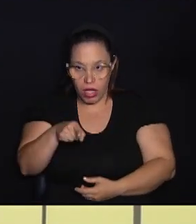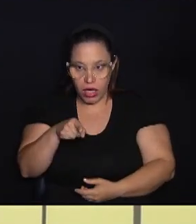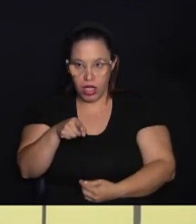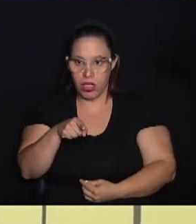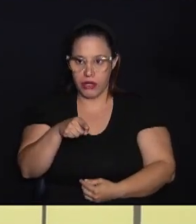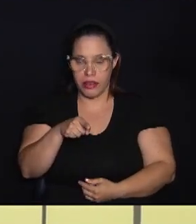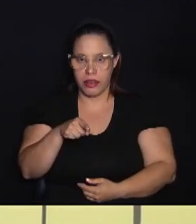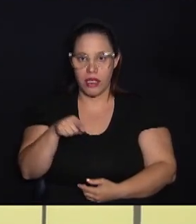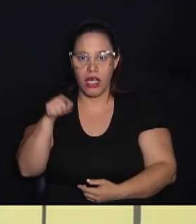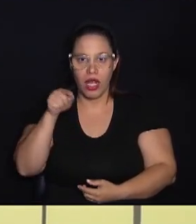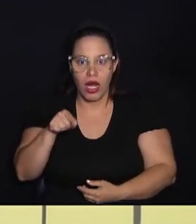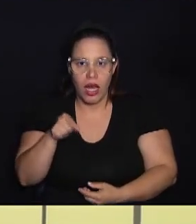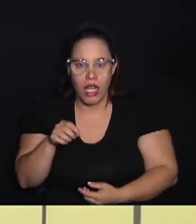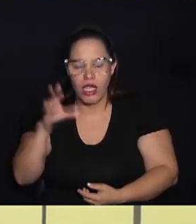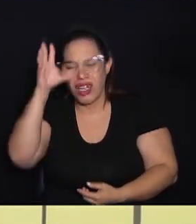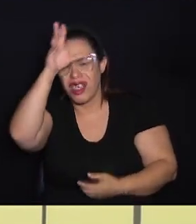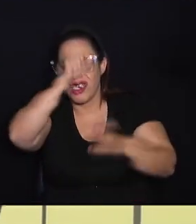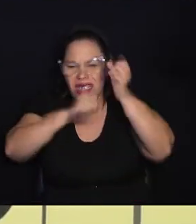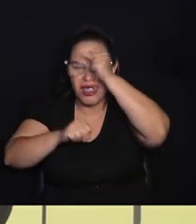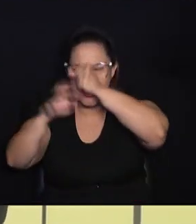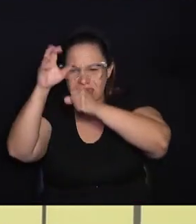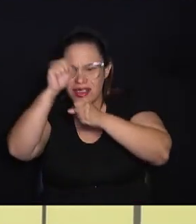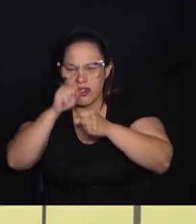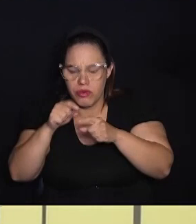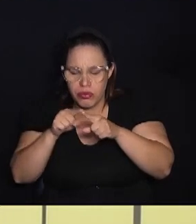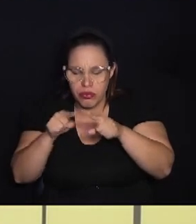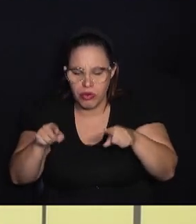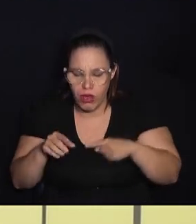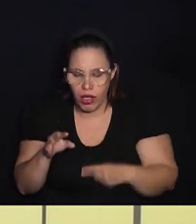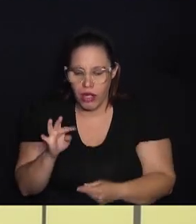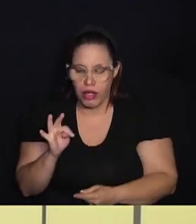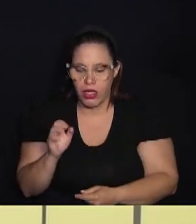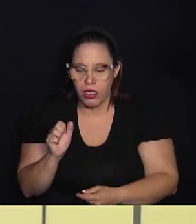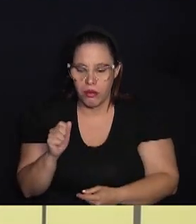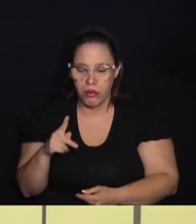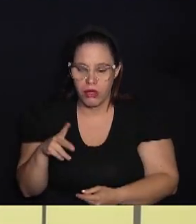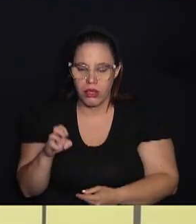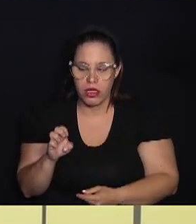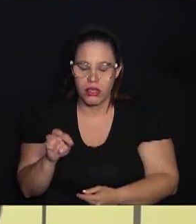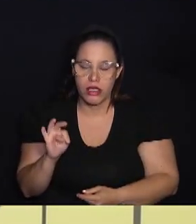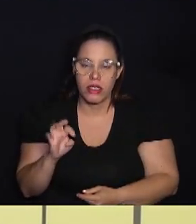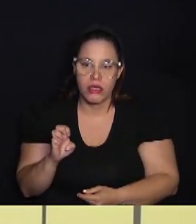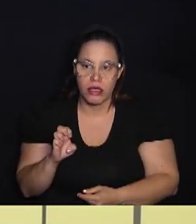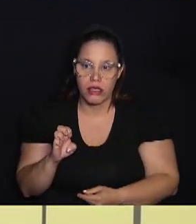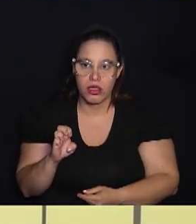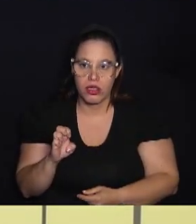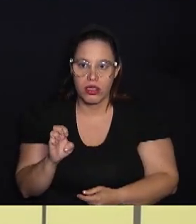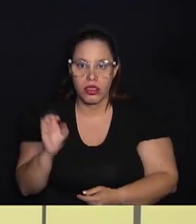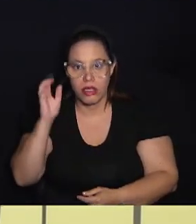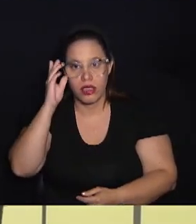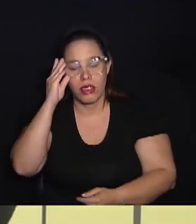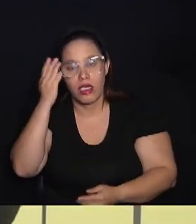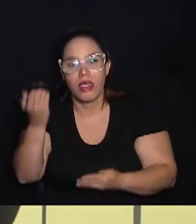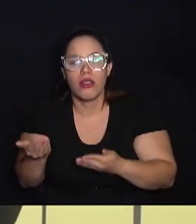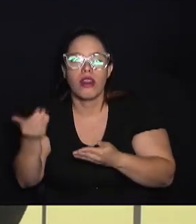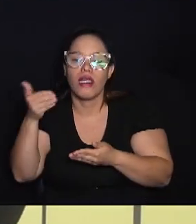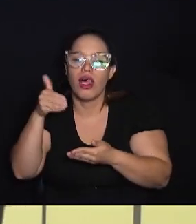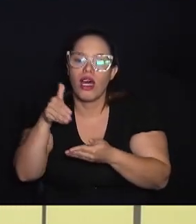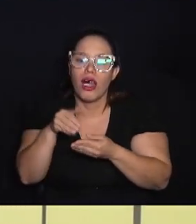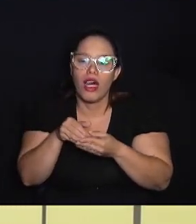imbativel aprendizado em cima do tapete diante da postura da do desafio técnico D recurso vai dar